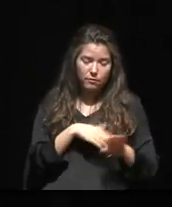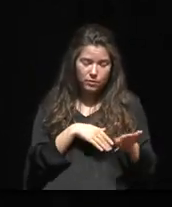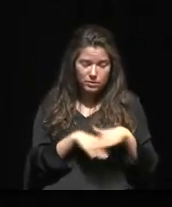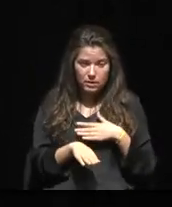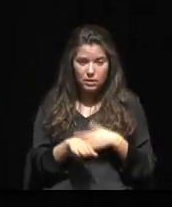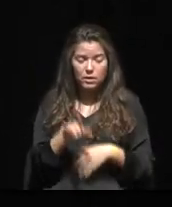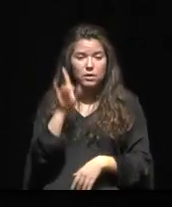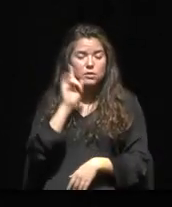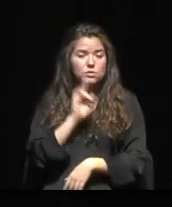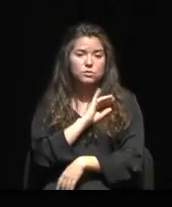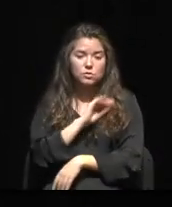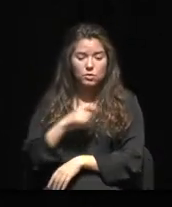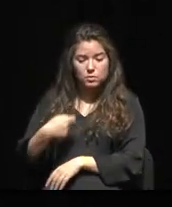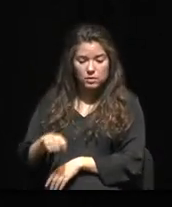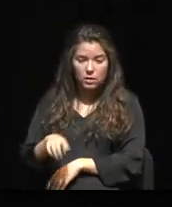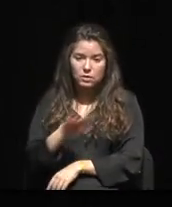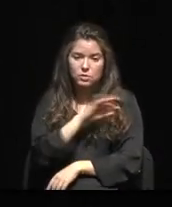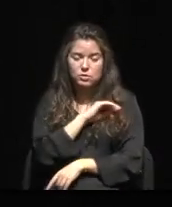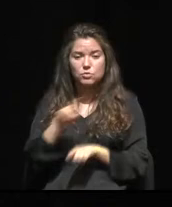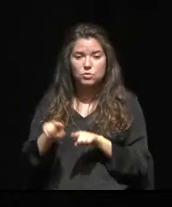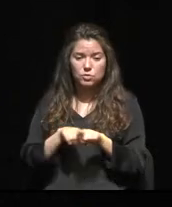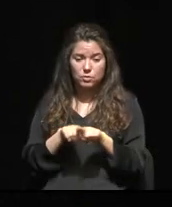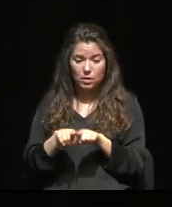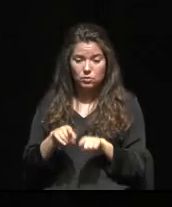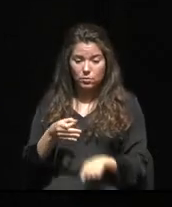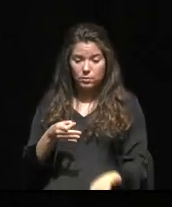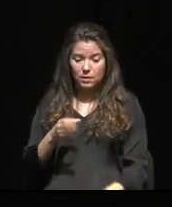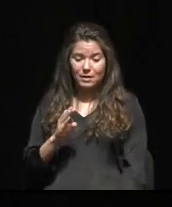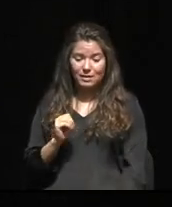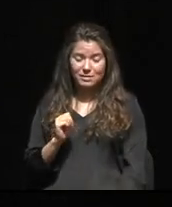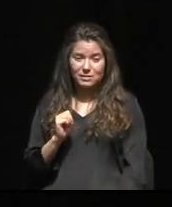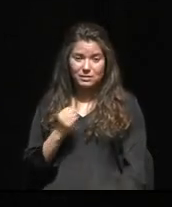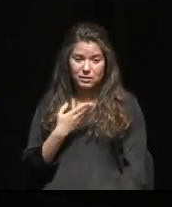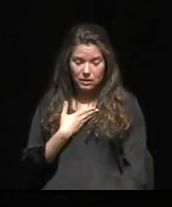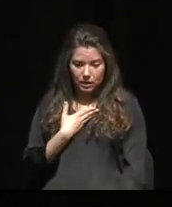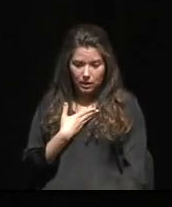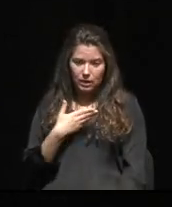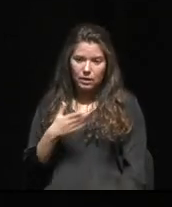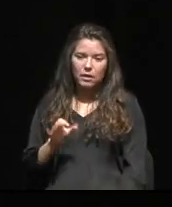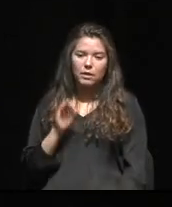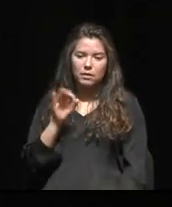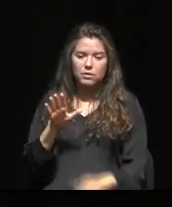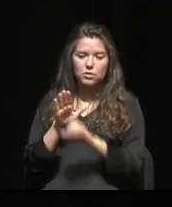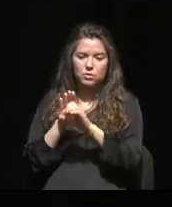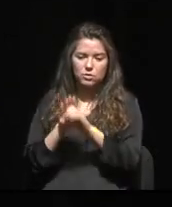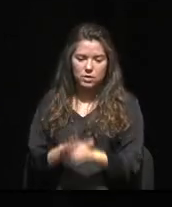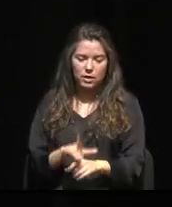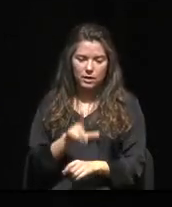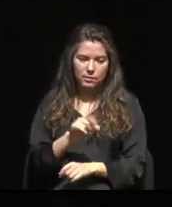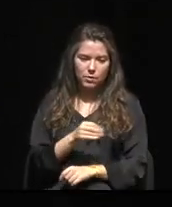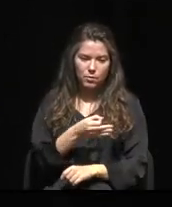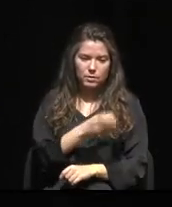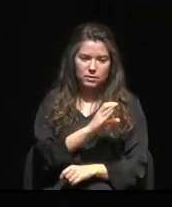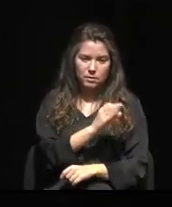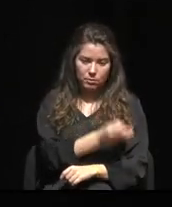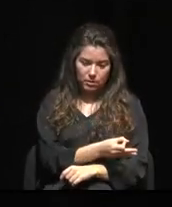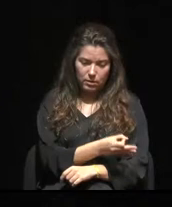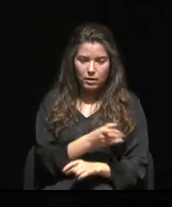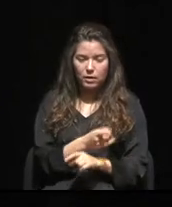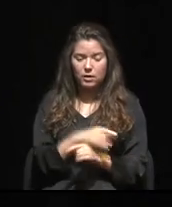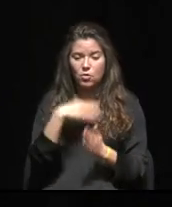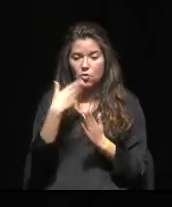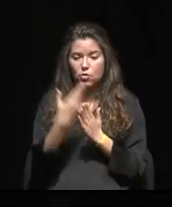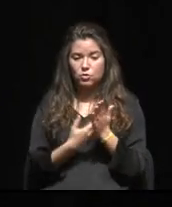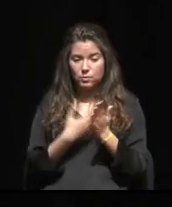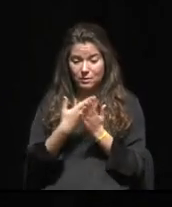Presidente senhores deputados aqui chegados o PS sugere tanto ao partido chega como ao partido comunista português que os